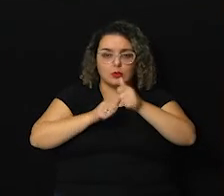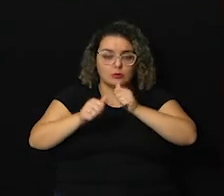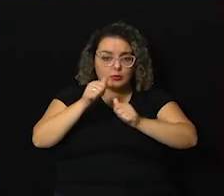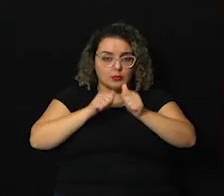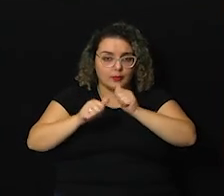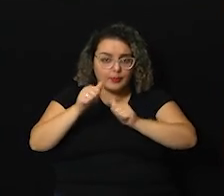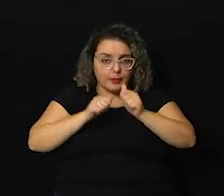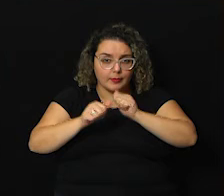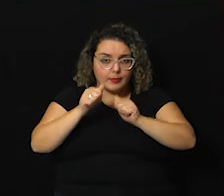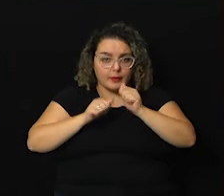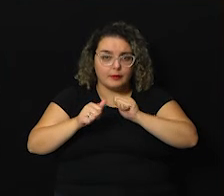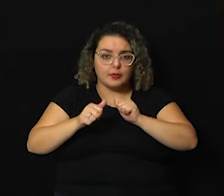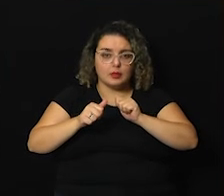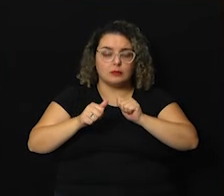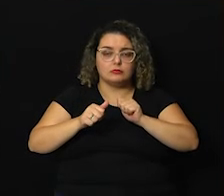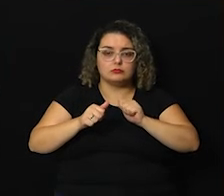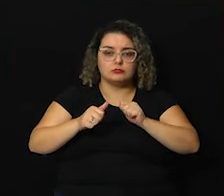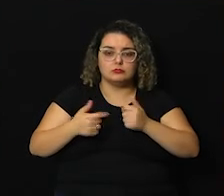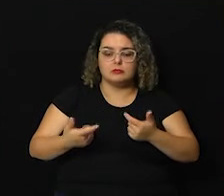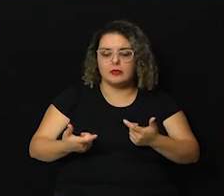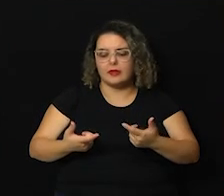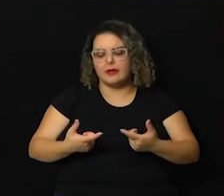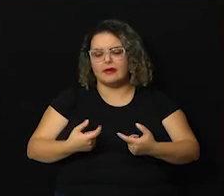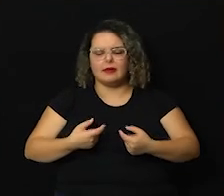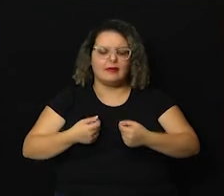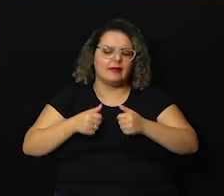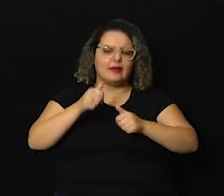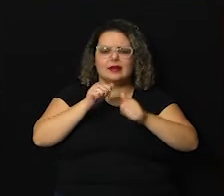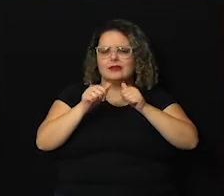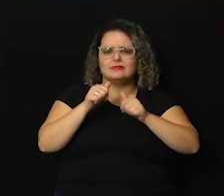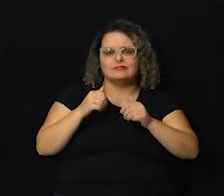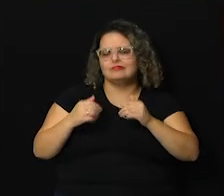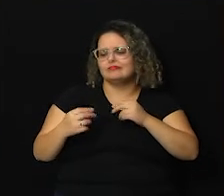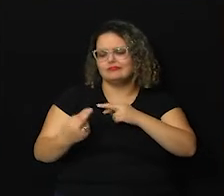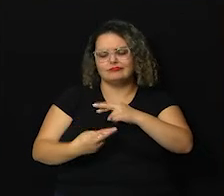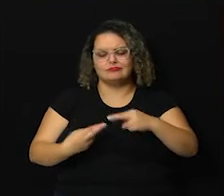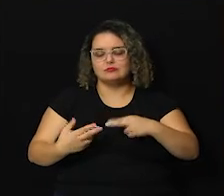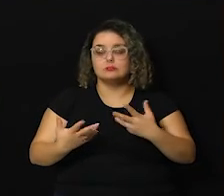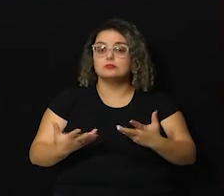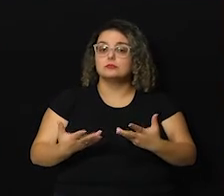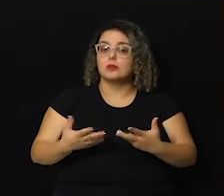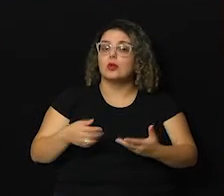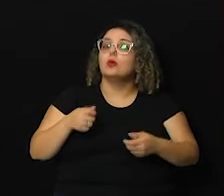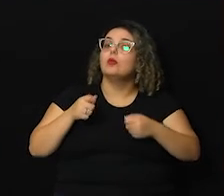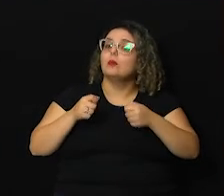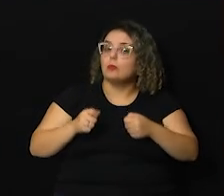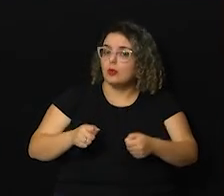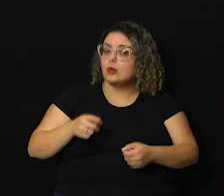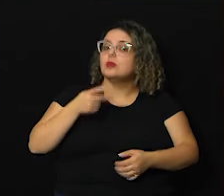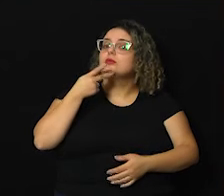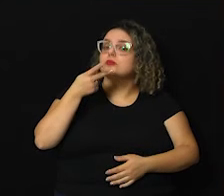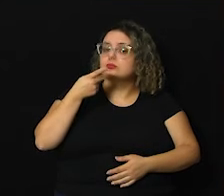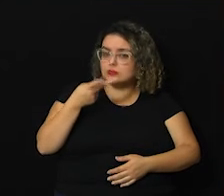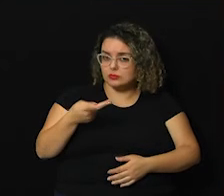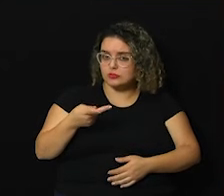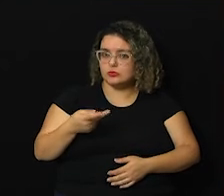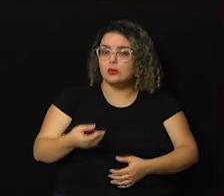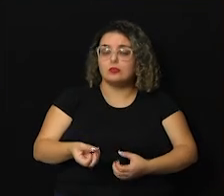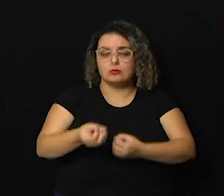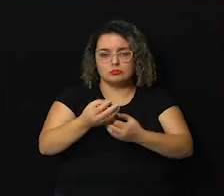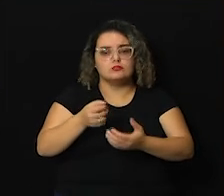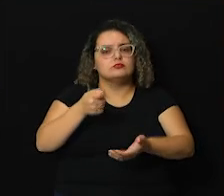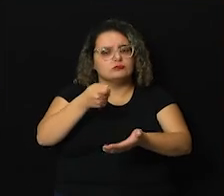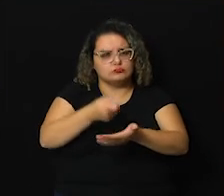alcoólica. Tá? Todo mundo fala, câncer, álcool e câncer não tem relação. Olha, eu posso afirmar para você, por dados bem